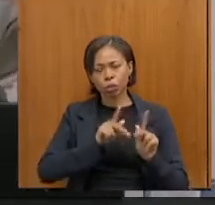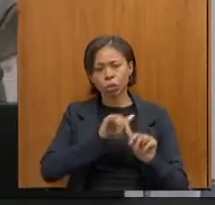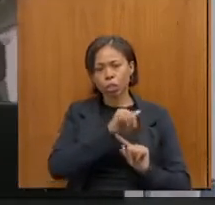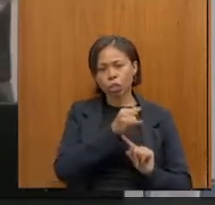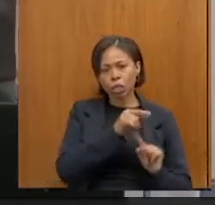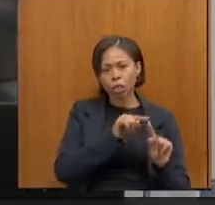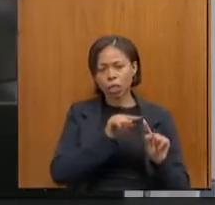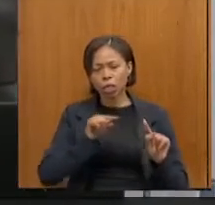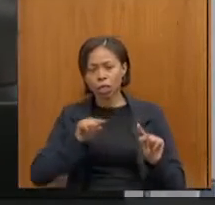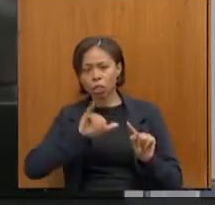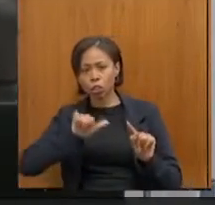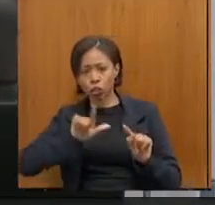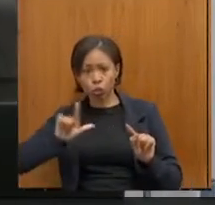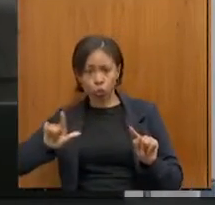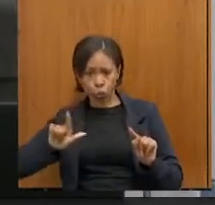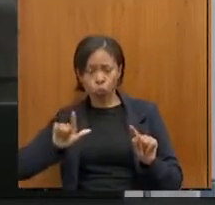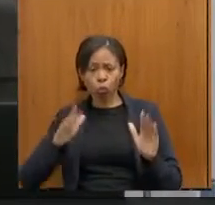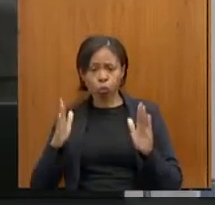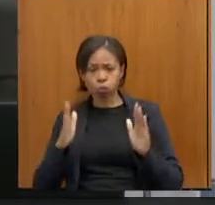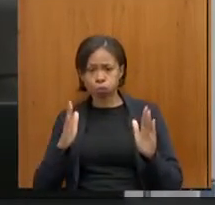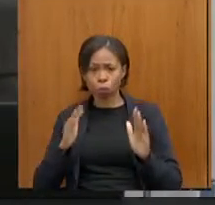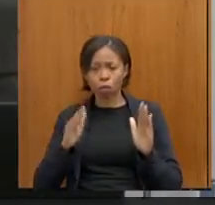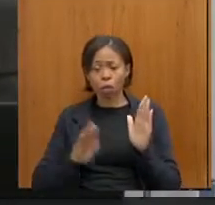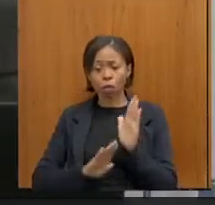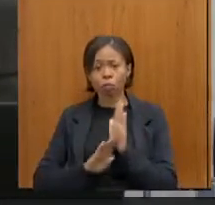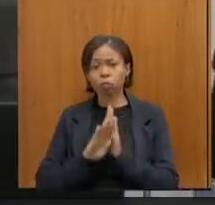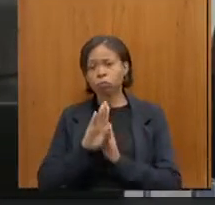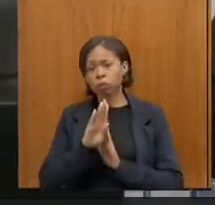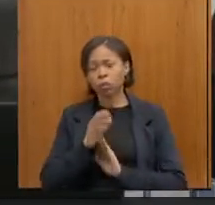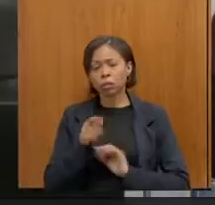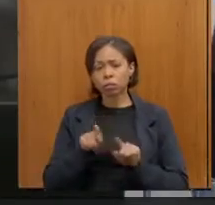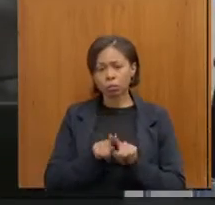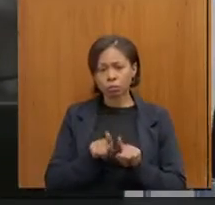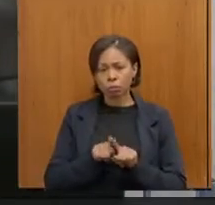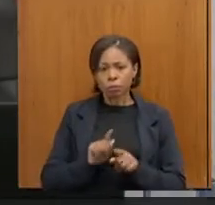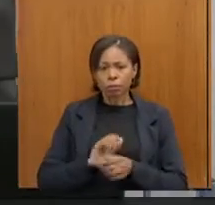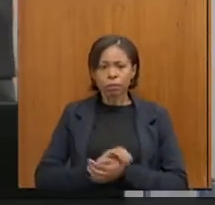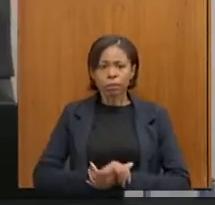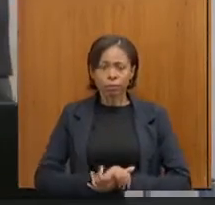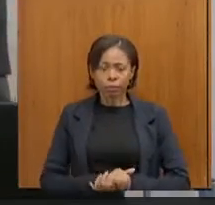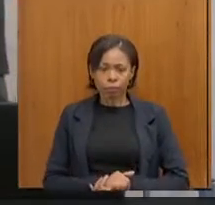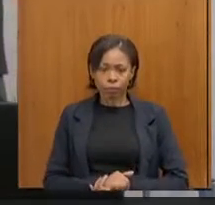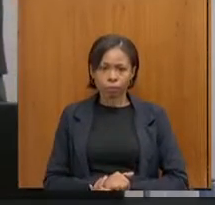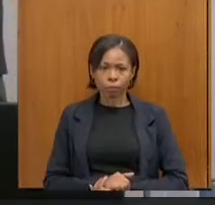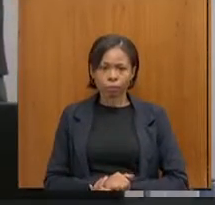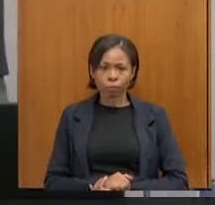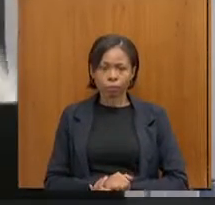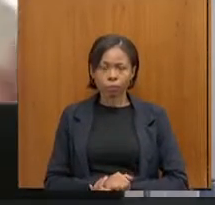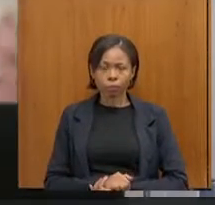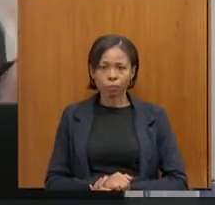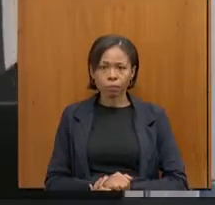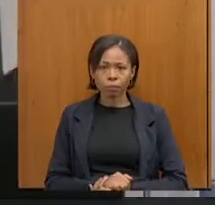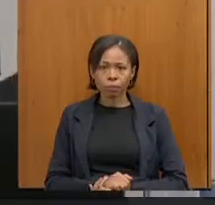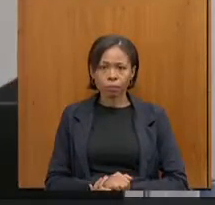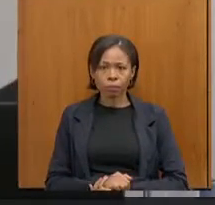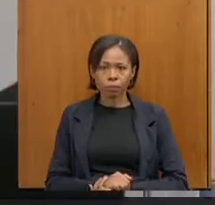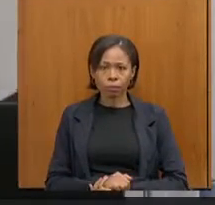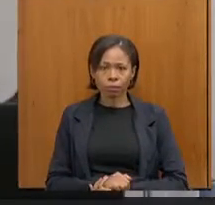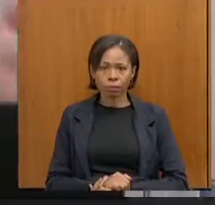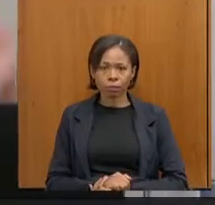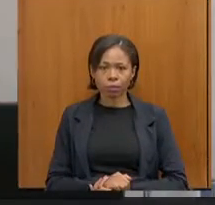Janeiro 2020 Azul 2011 no quadro evolutivo sala das comissões primeiros do2020 não Deputado André Quintão